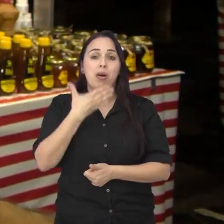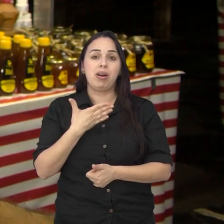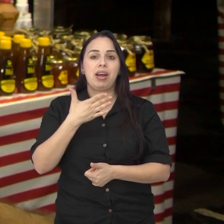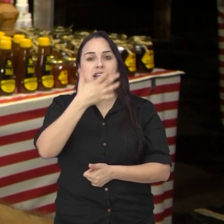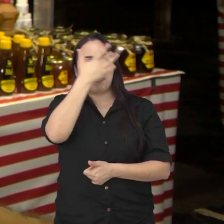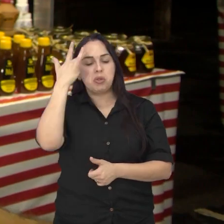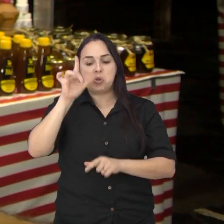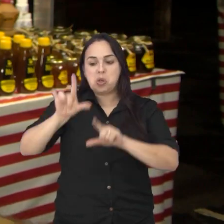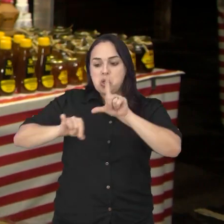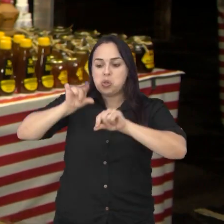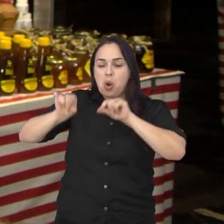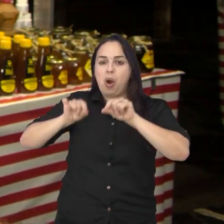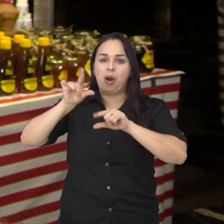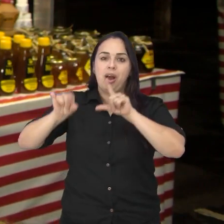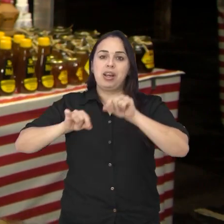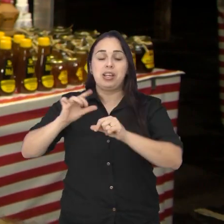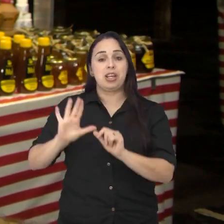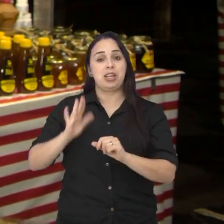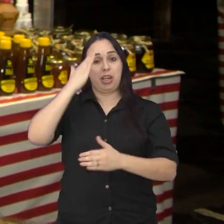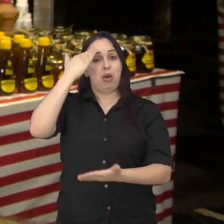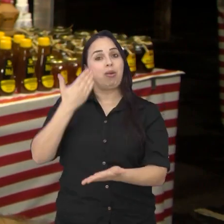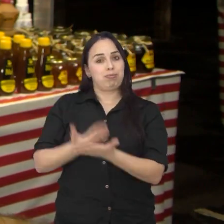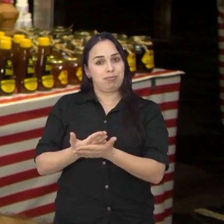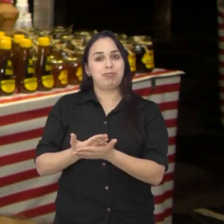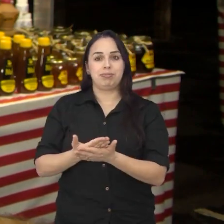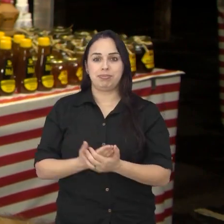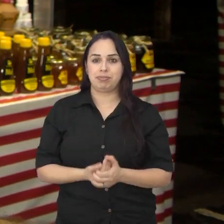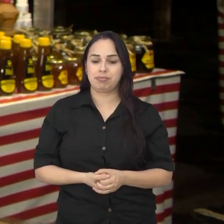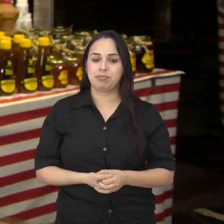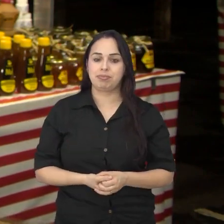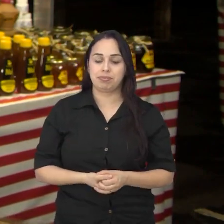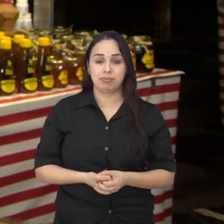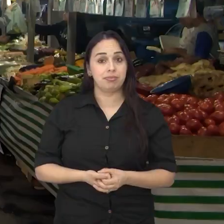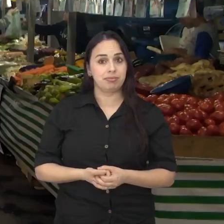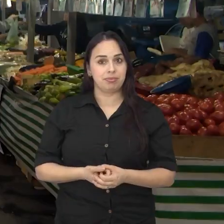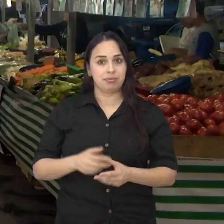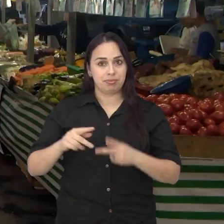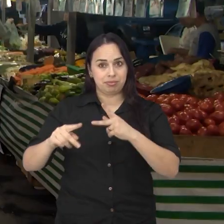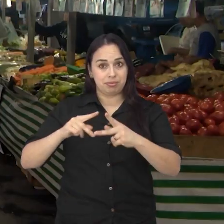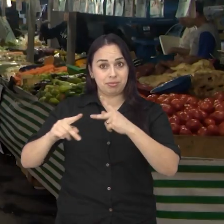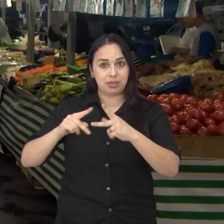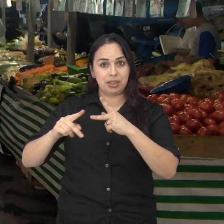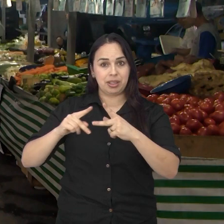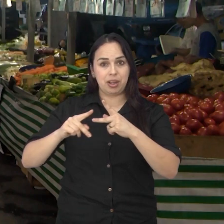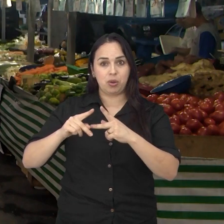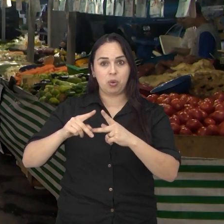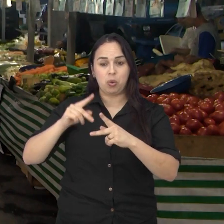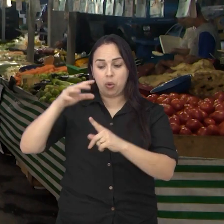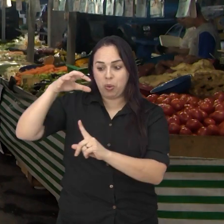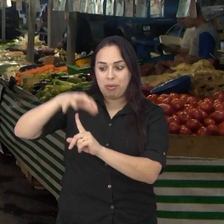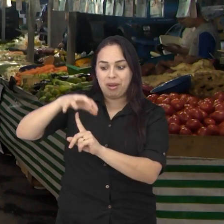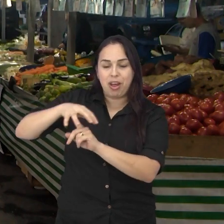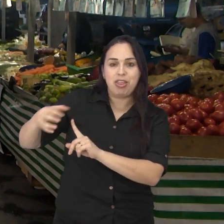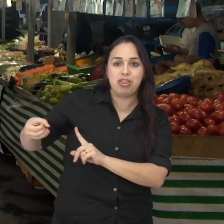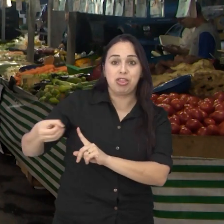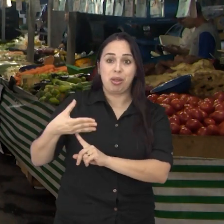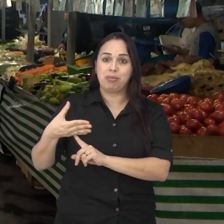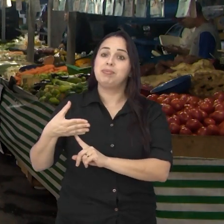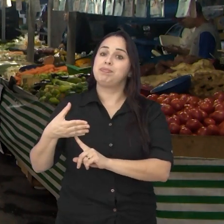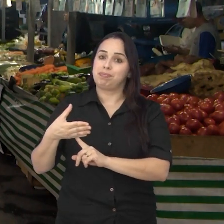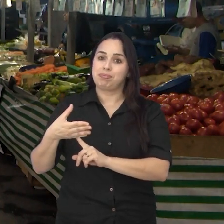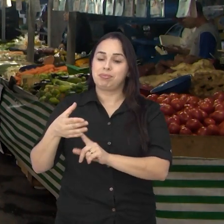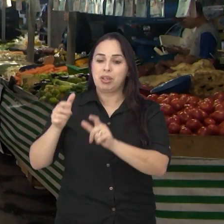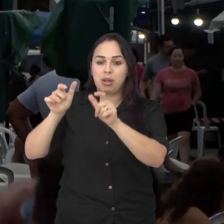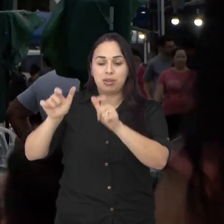vale a pena, o pessoal acaba dando preferência e a confiança também, a fidelidade. E São José está prestes a ganhar mais uma